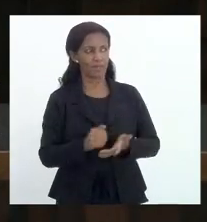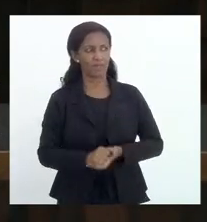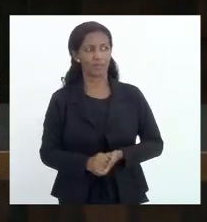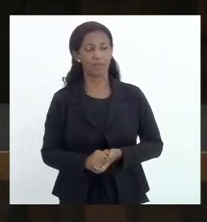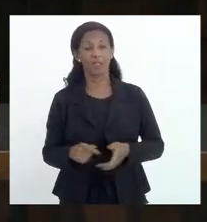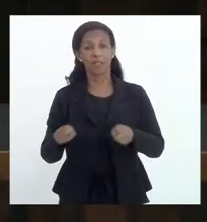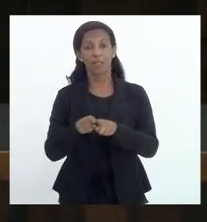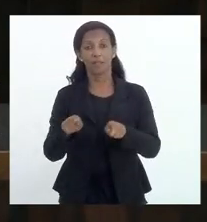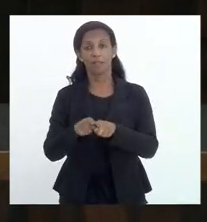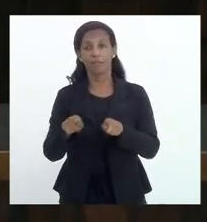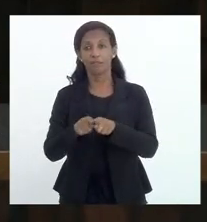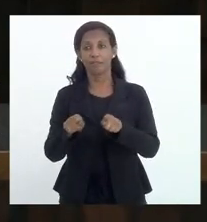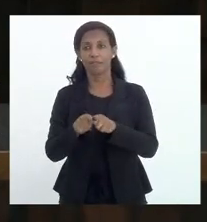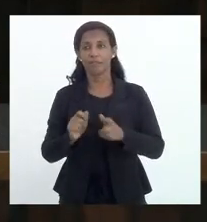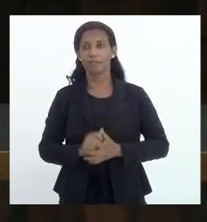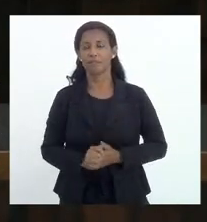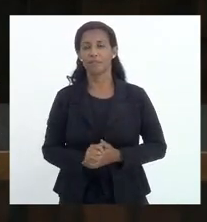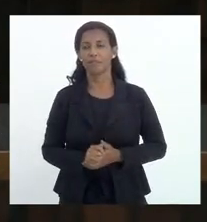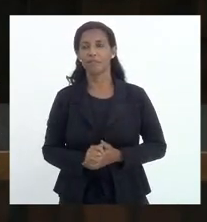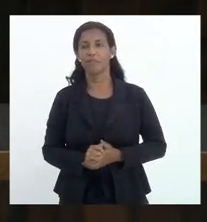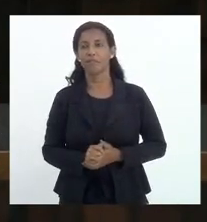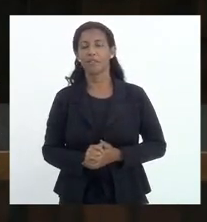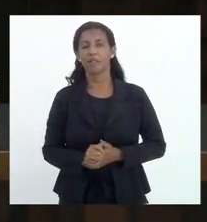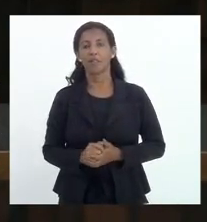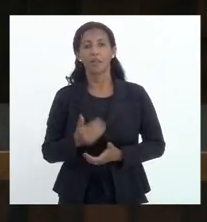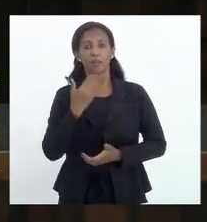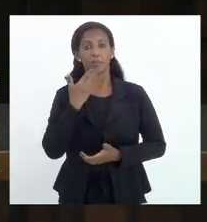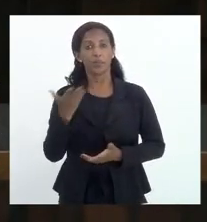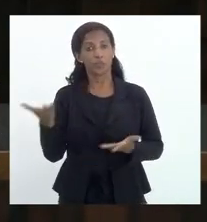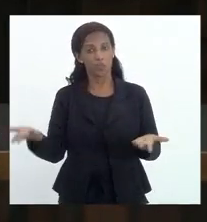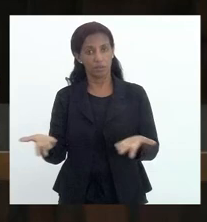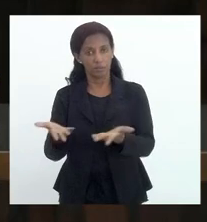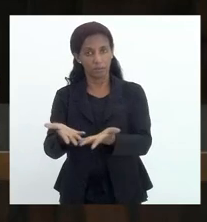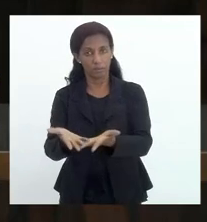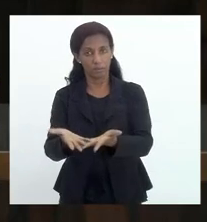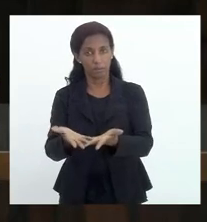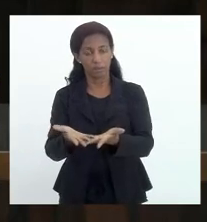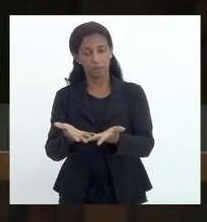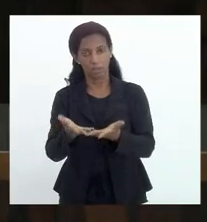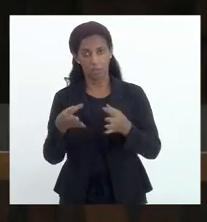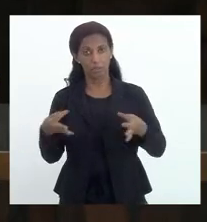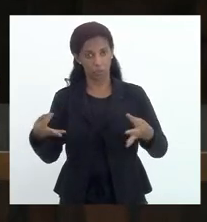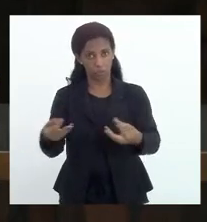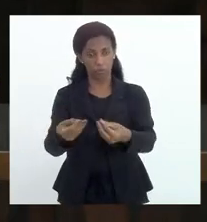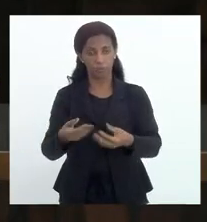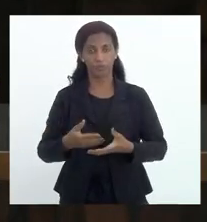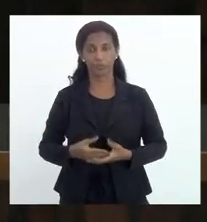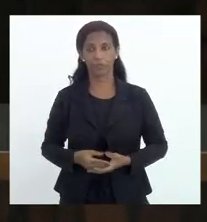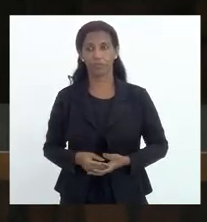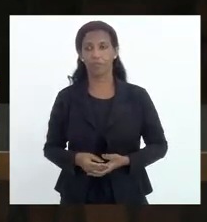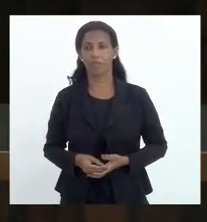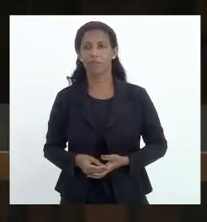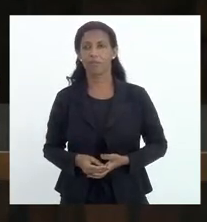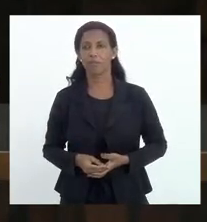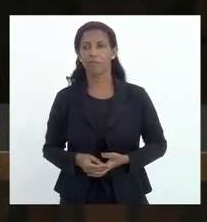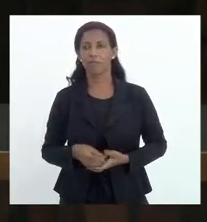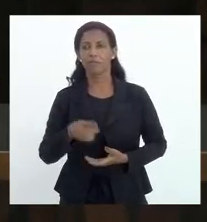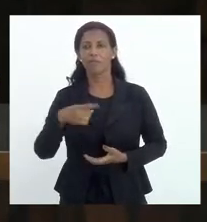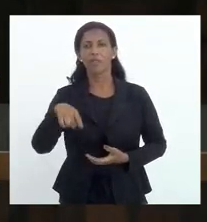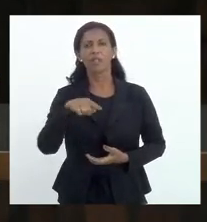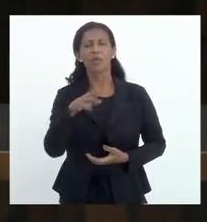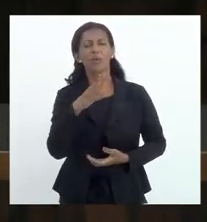E também pergunto a vossas excelências, vossas senhorias, desculpe, se os senhores conhecem